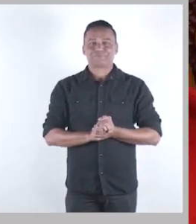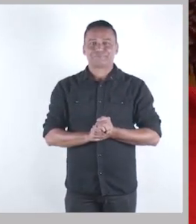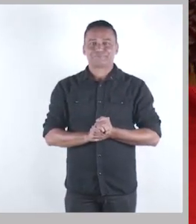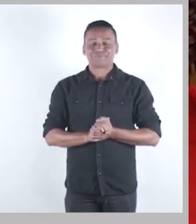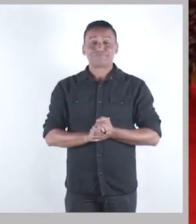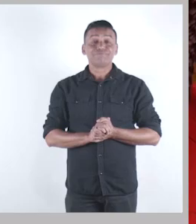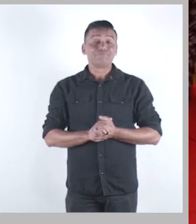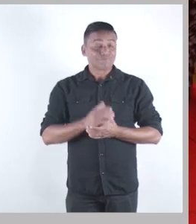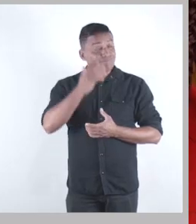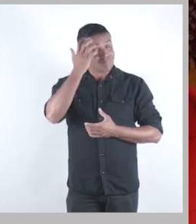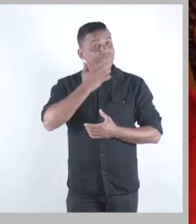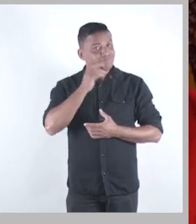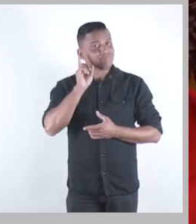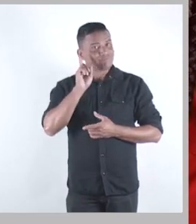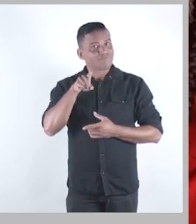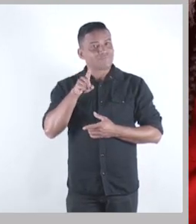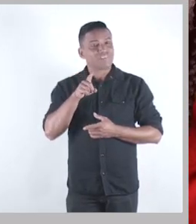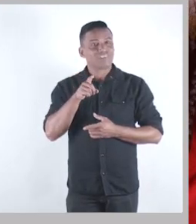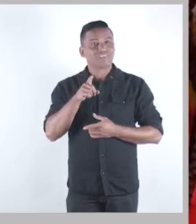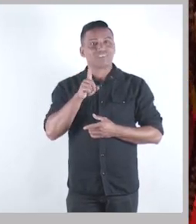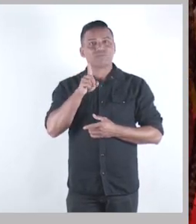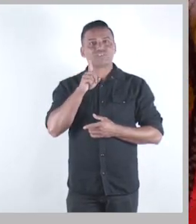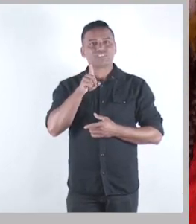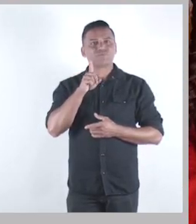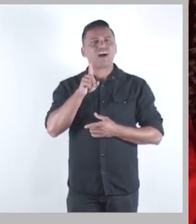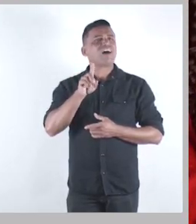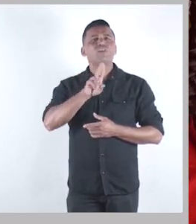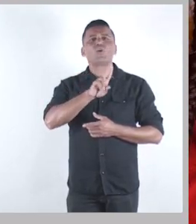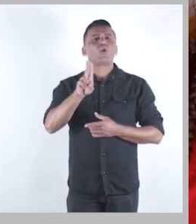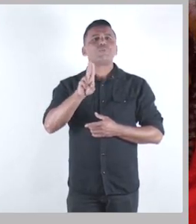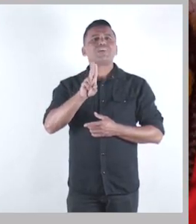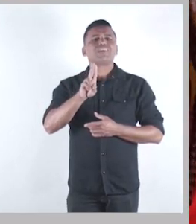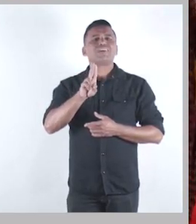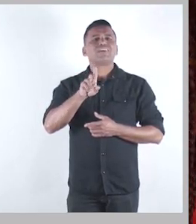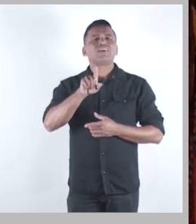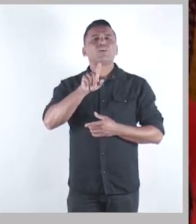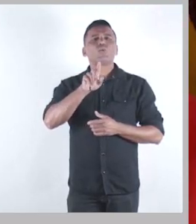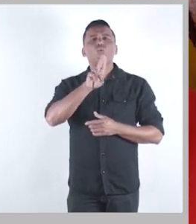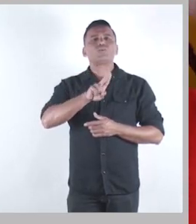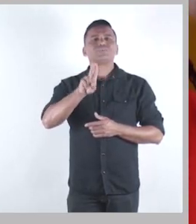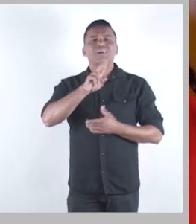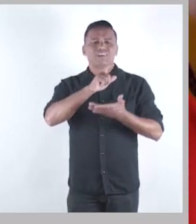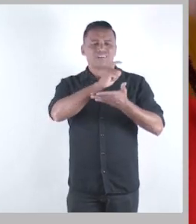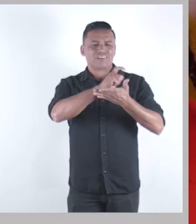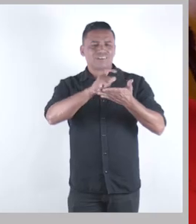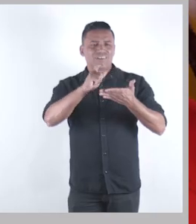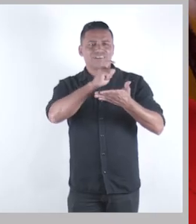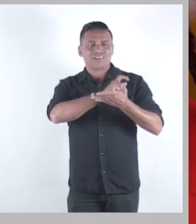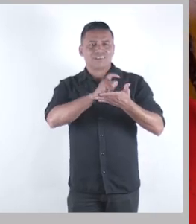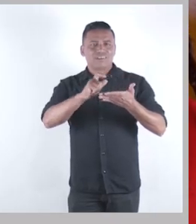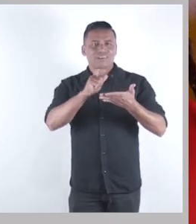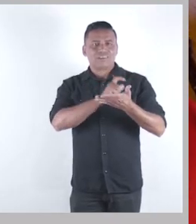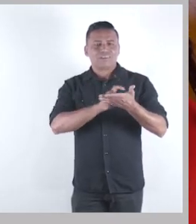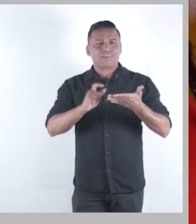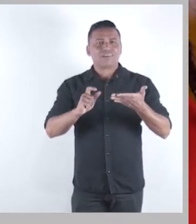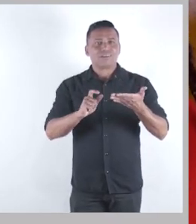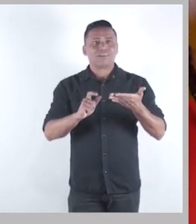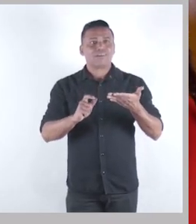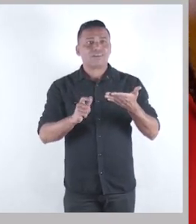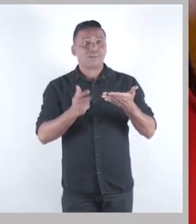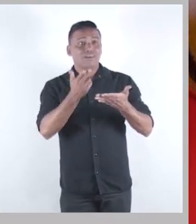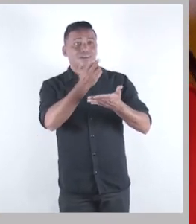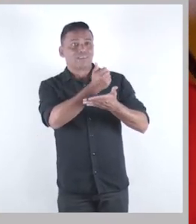Então, nós fomos descobrindo Vocês primeiro falam essa leva, né? esquadrinhadas? Como que o senhor disse? Não, nós chamamos banda